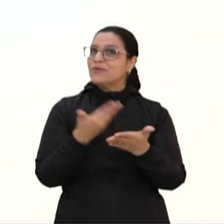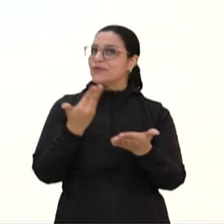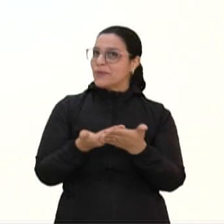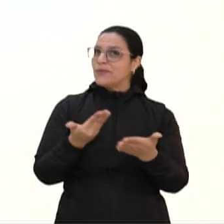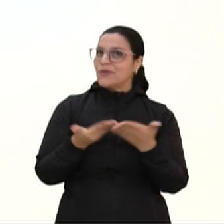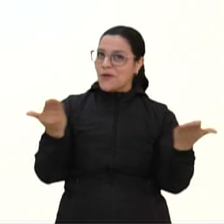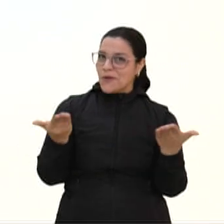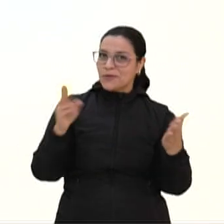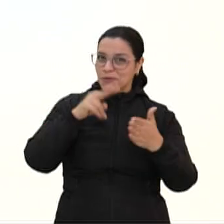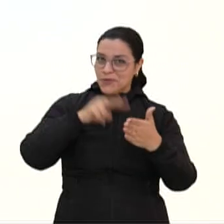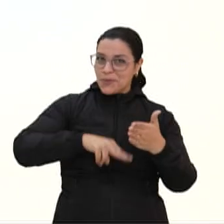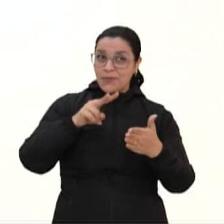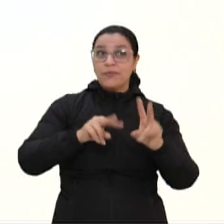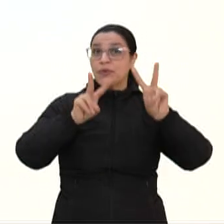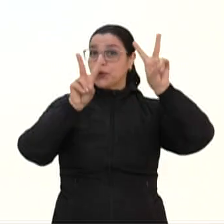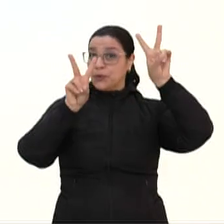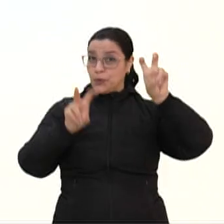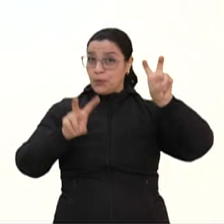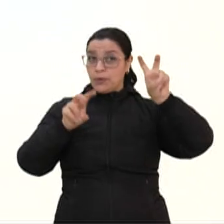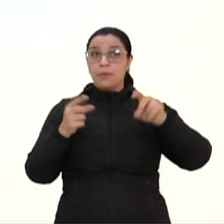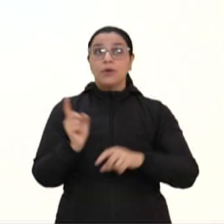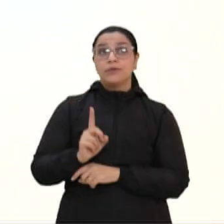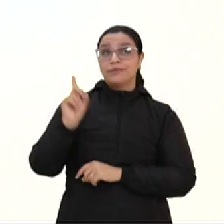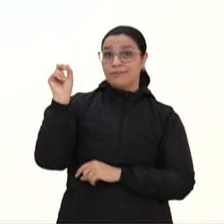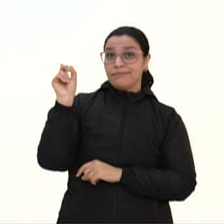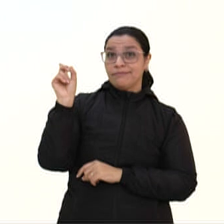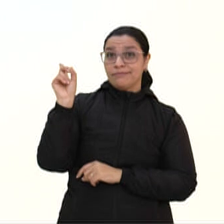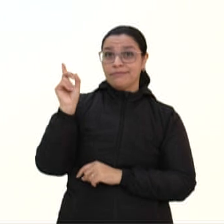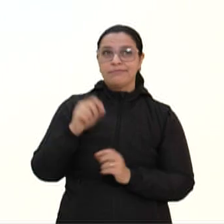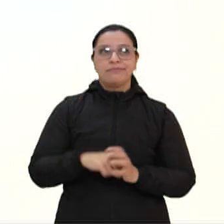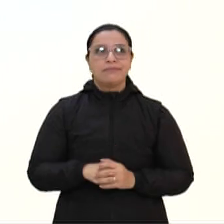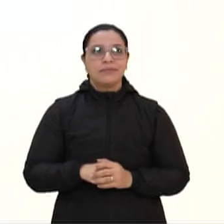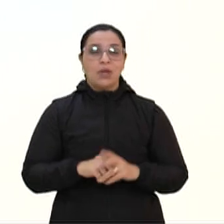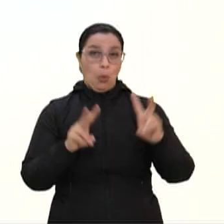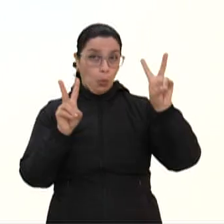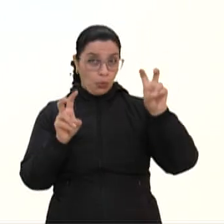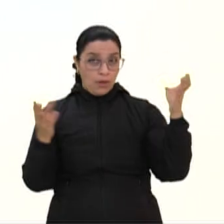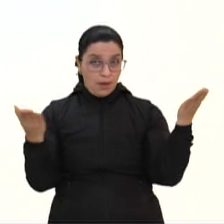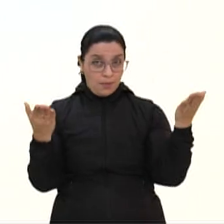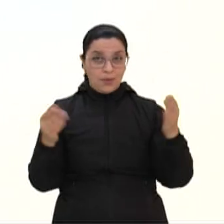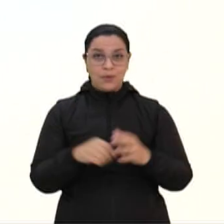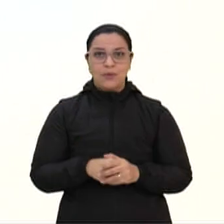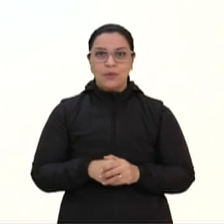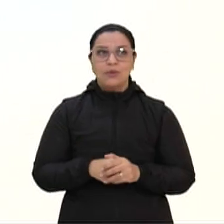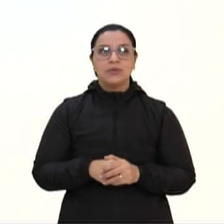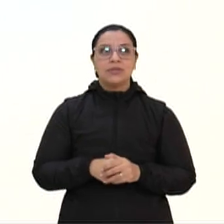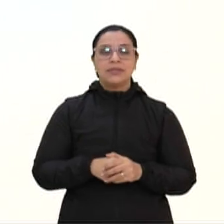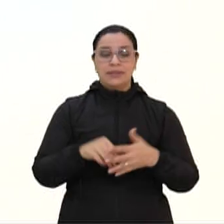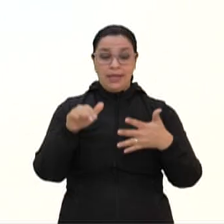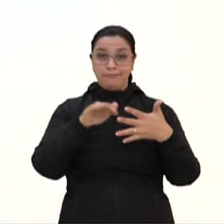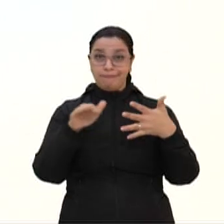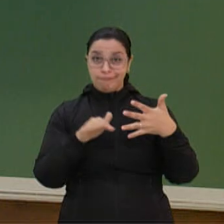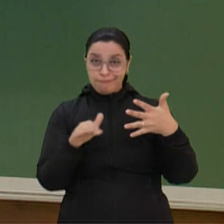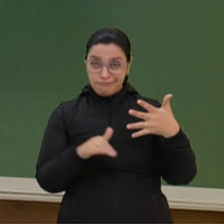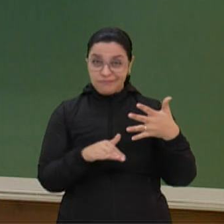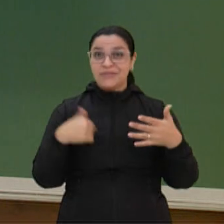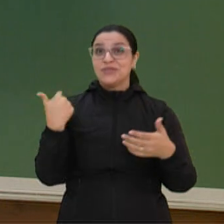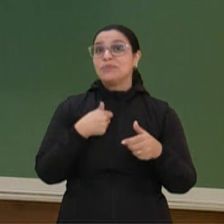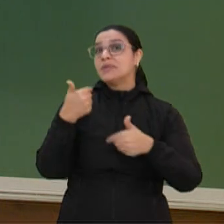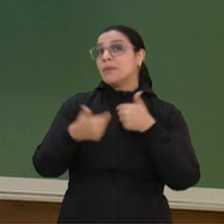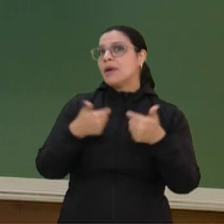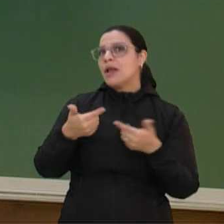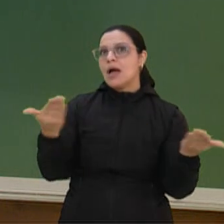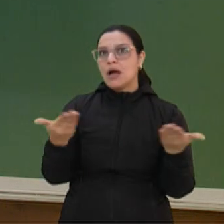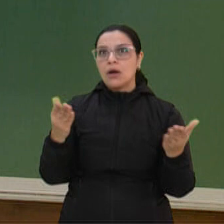hoje. E o tema da nossa aula, a temática, ou seja, né, subdividindo aí, nós vamos